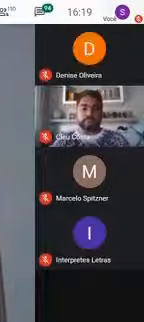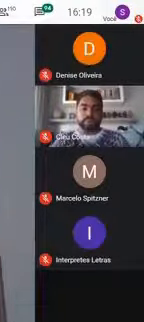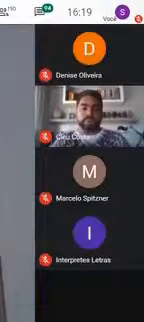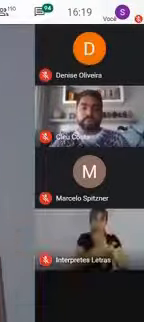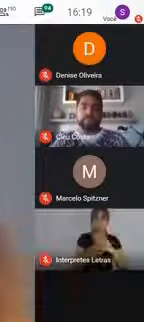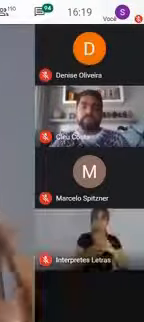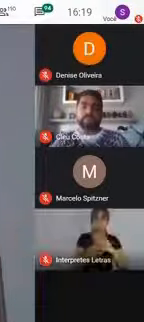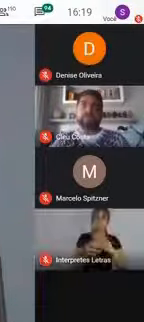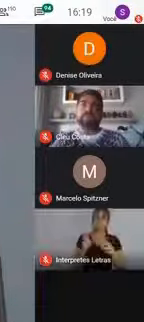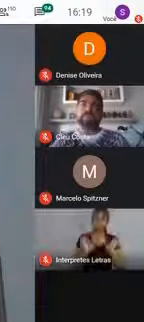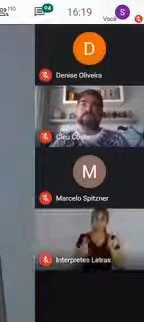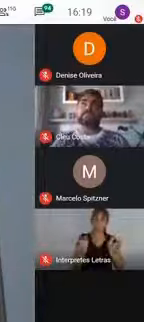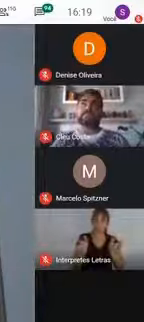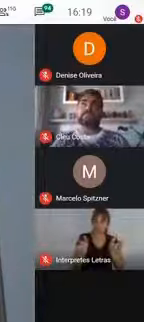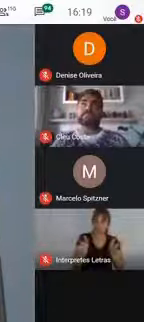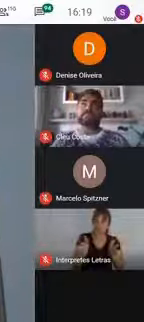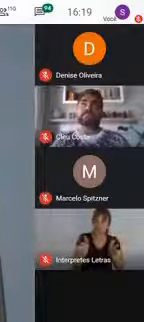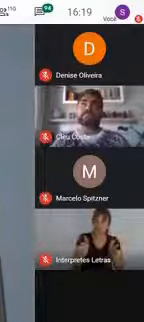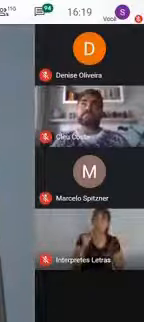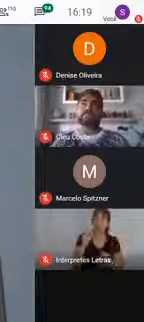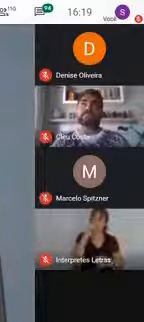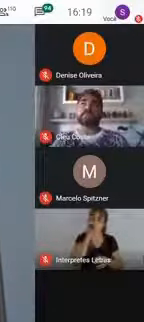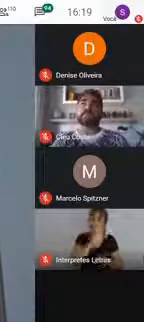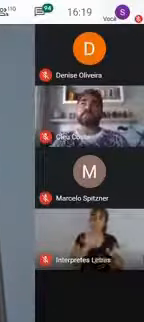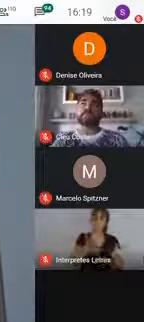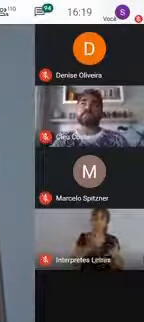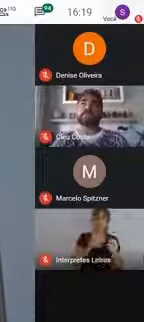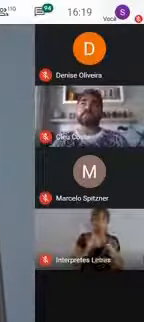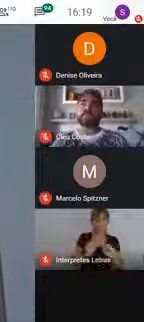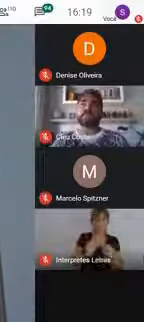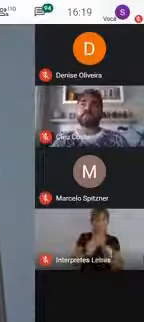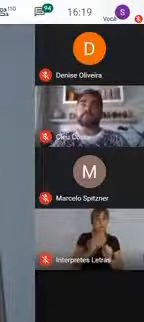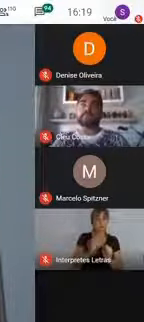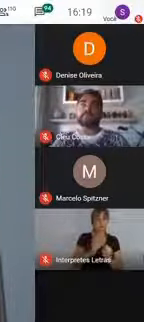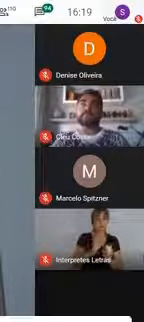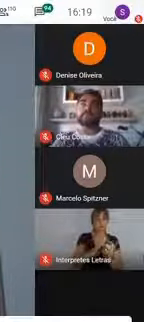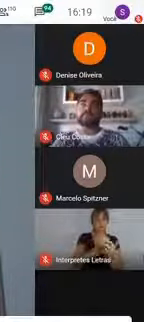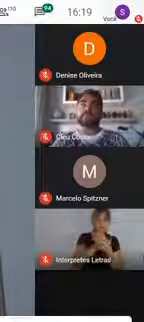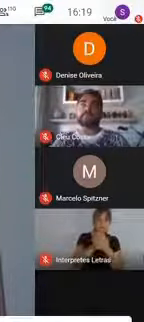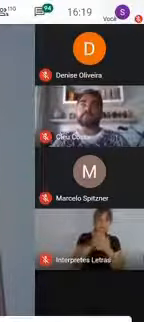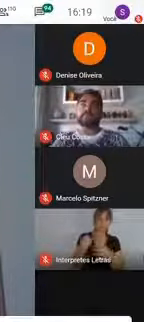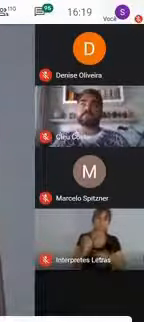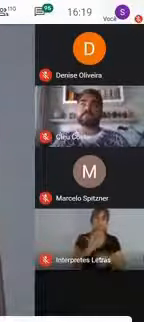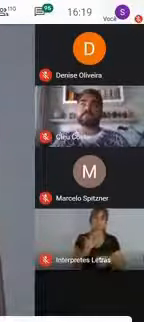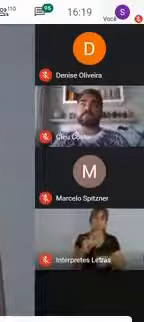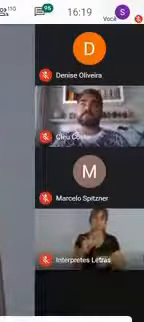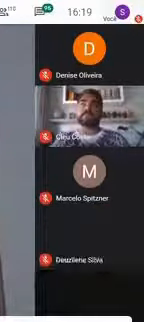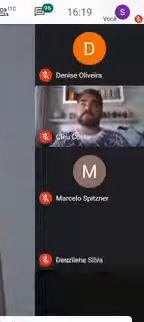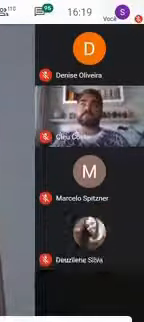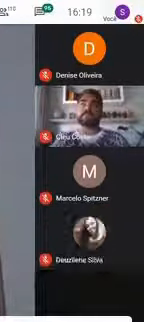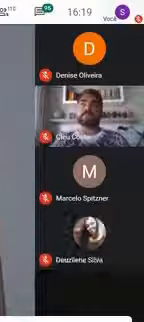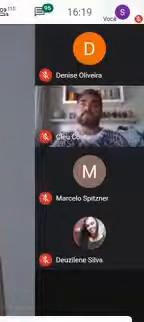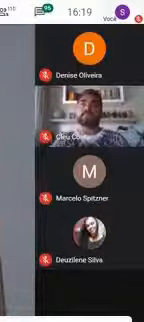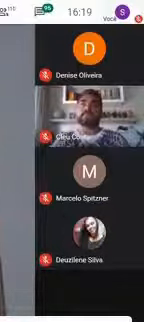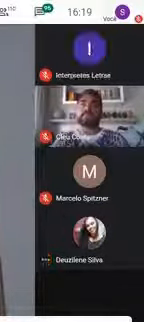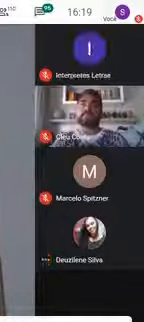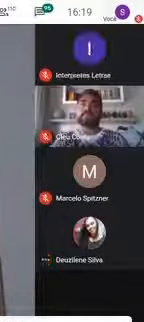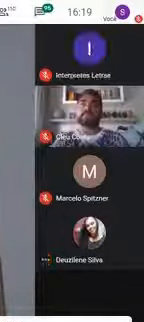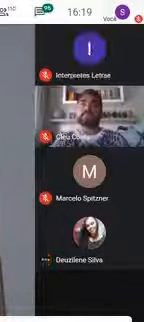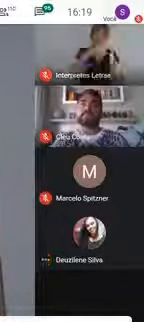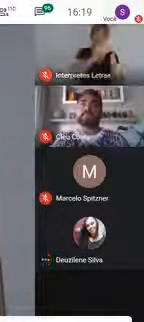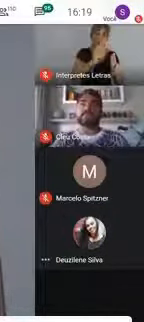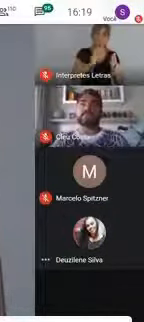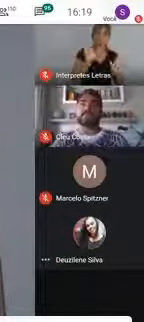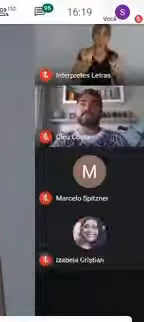proporcionando essa conexão com os alunos e também com a sociedade de forma geral, né, com a universidade, dando visibilidade para a UFRA nesse contexto,